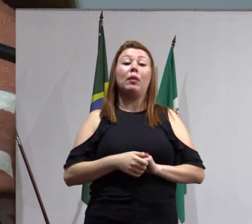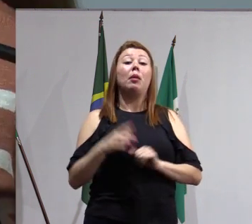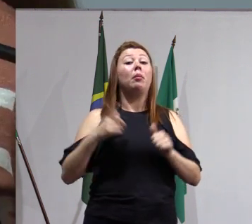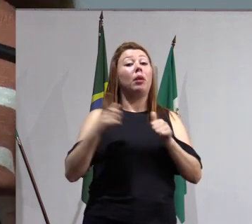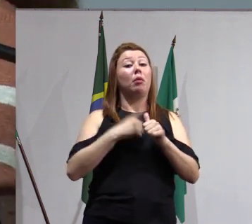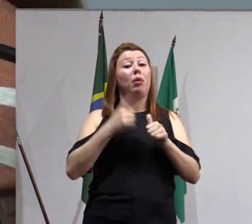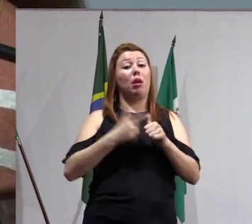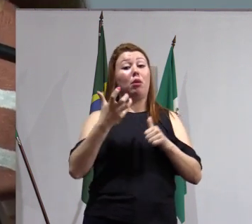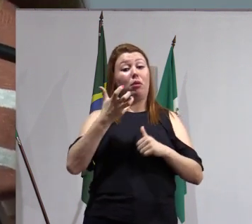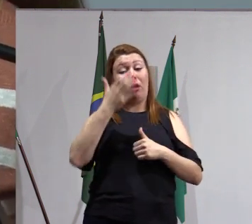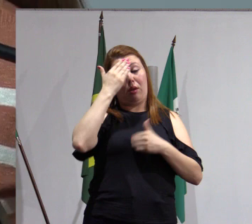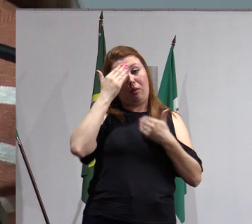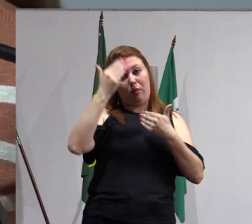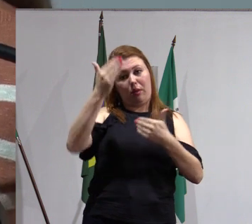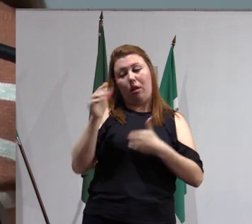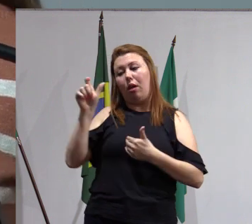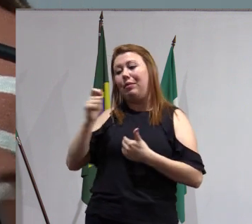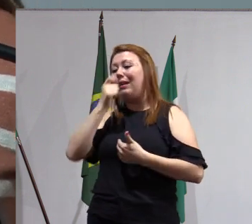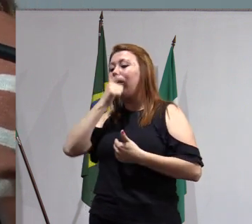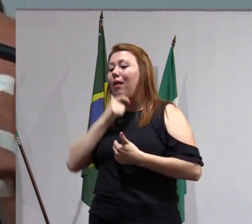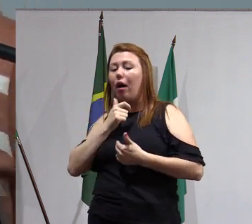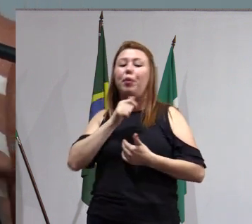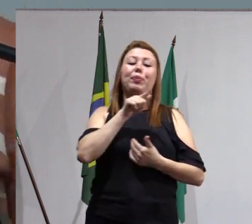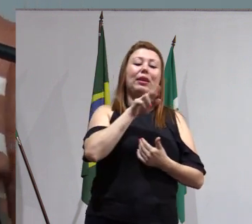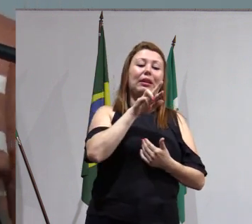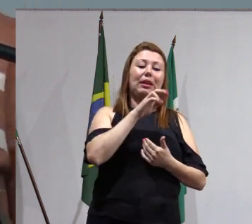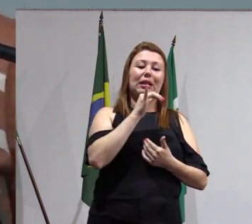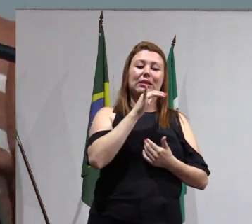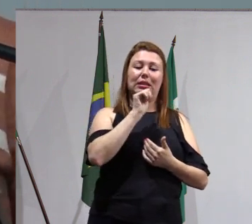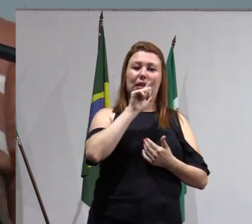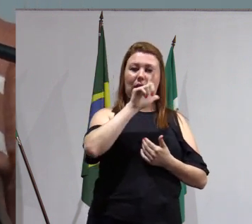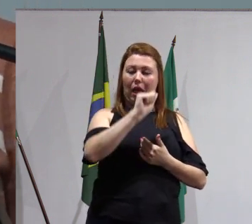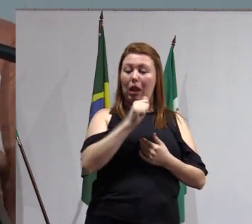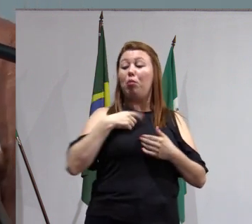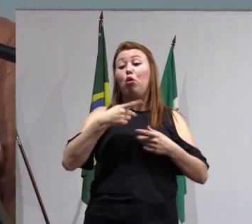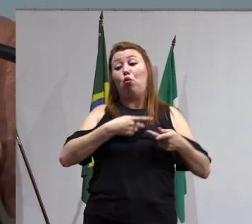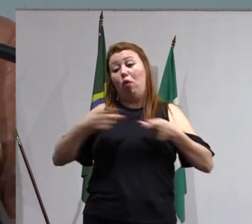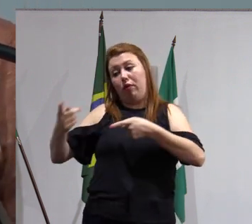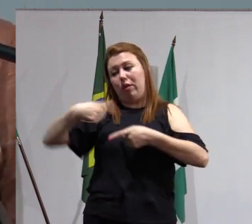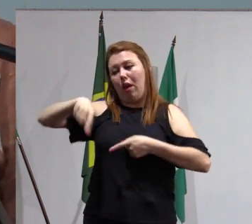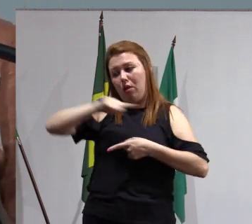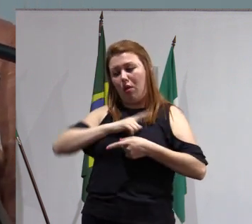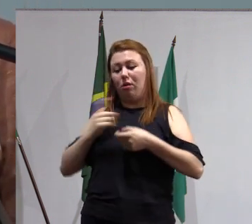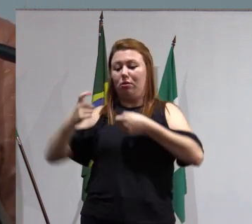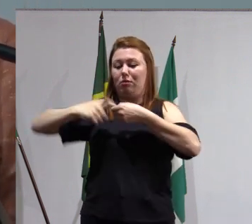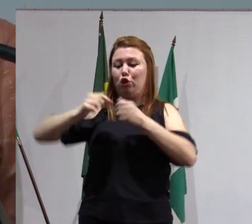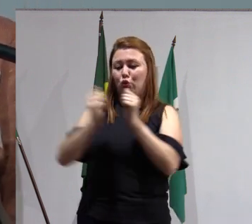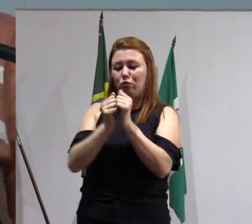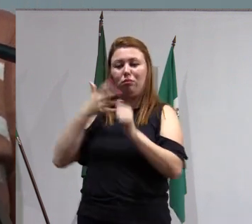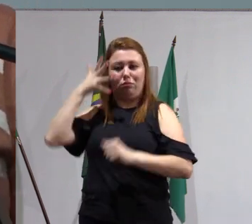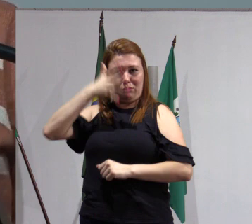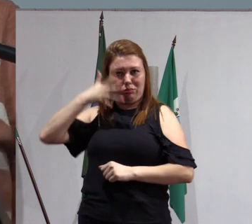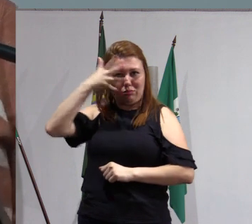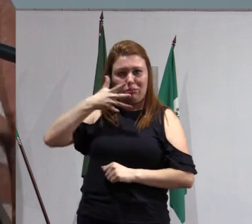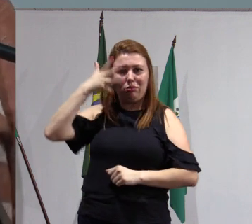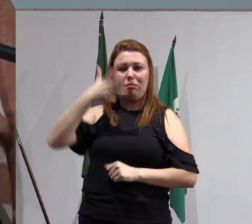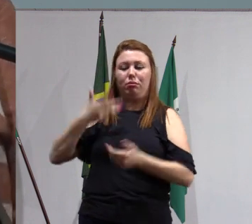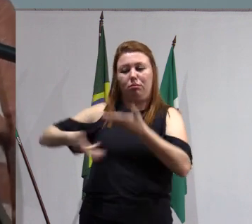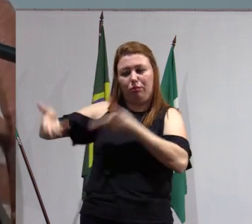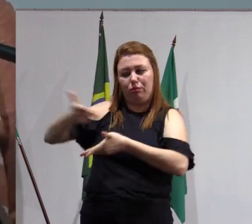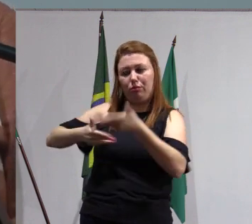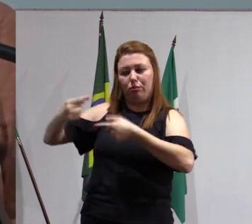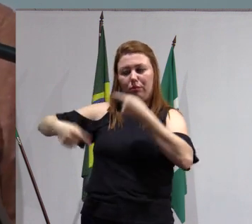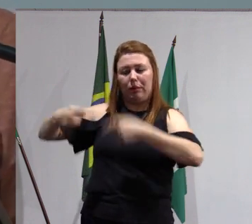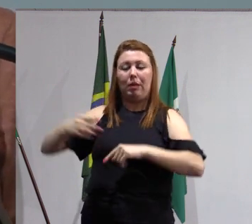professor Ricardo e à professora Graciela por incluir as fundações de apoio nesse debate. E, como a fundação mais antiga